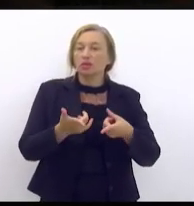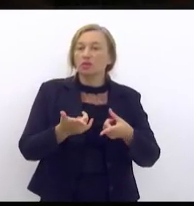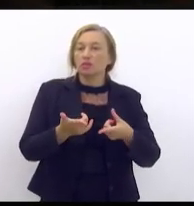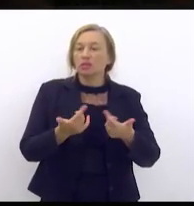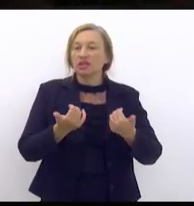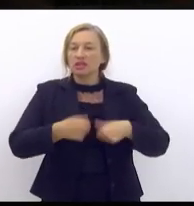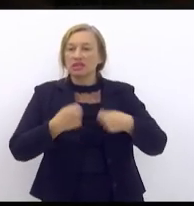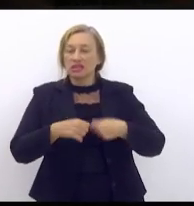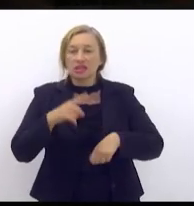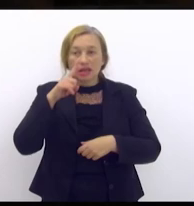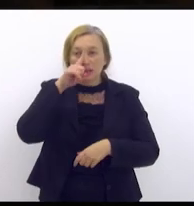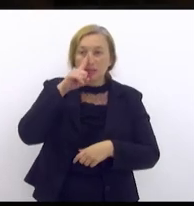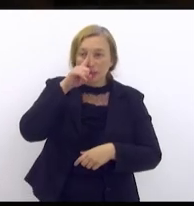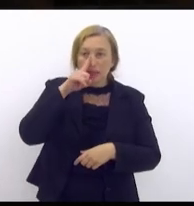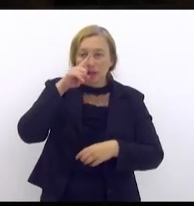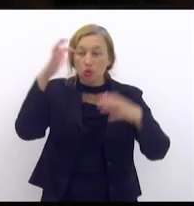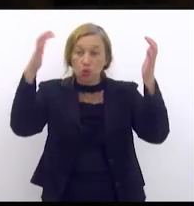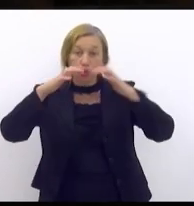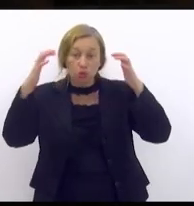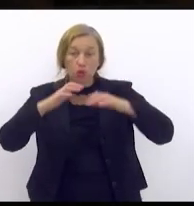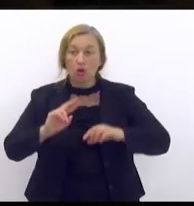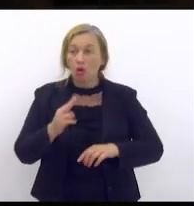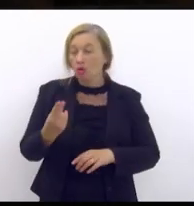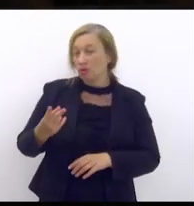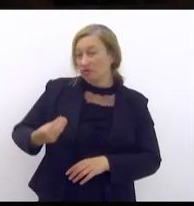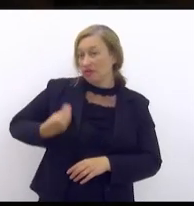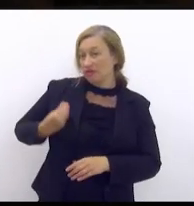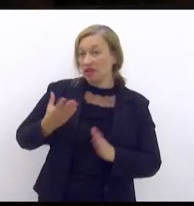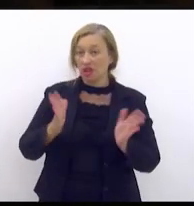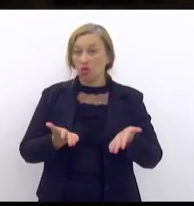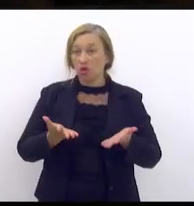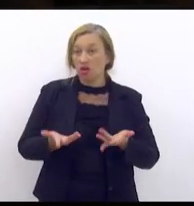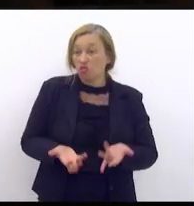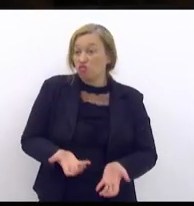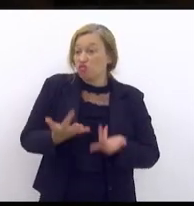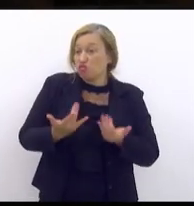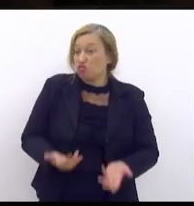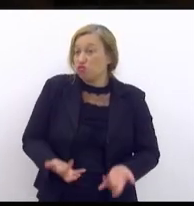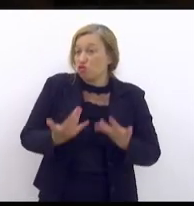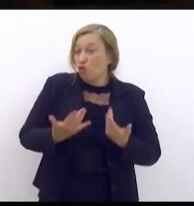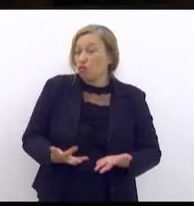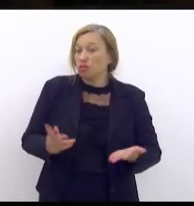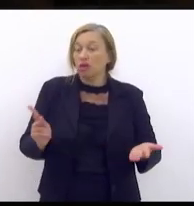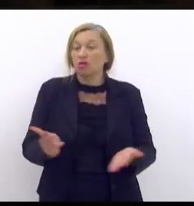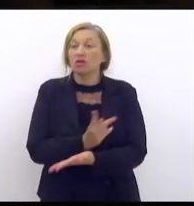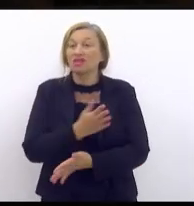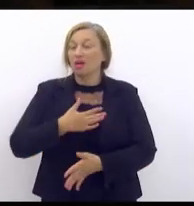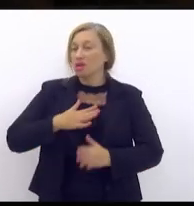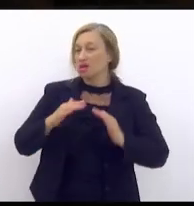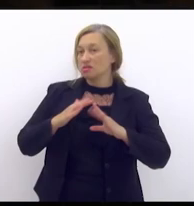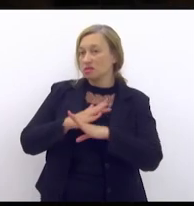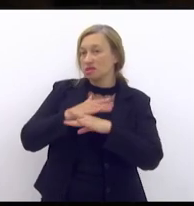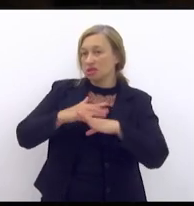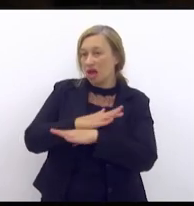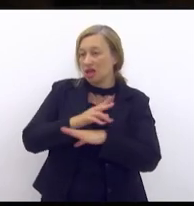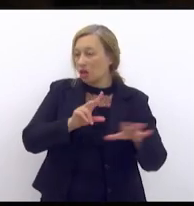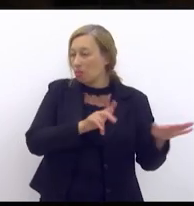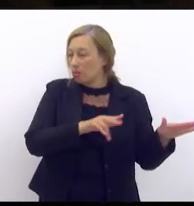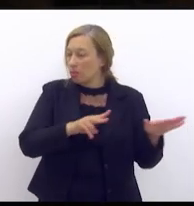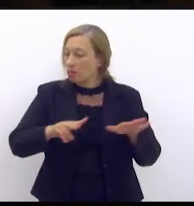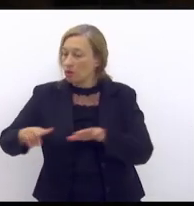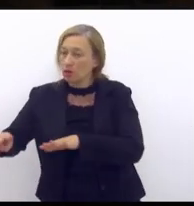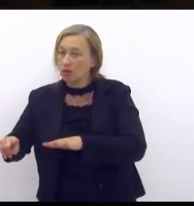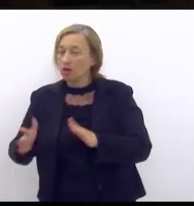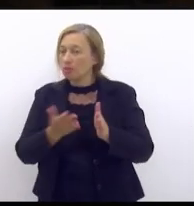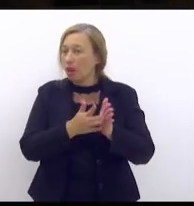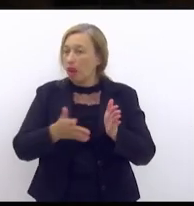para deslizamento, ou para o que a gente está vivendo agora, incêndios, como tem acontecido na minha cidade ao longo da semana.